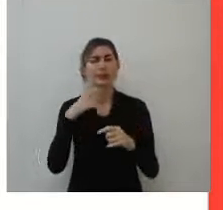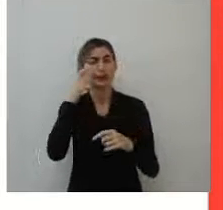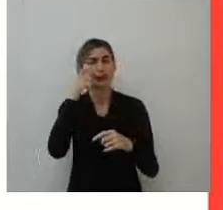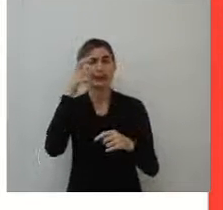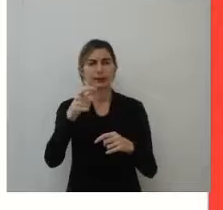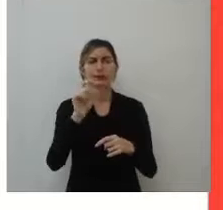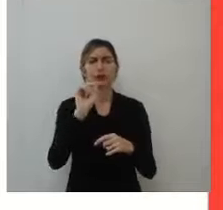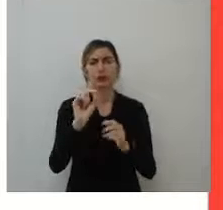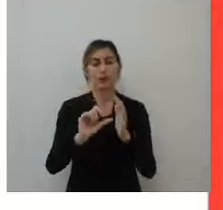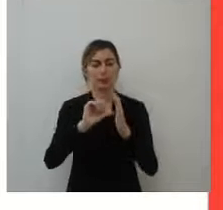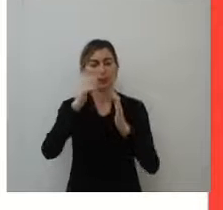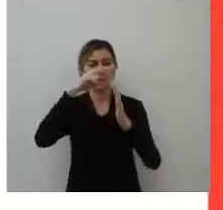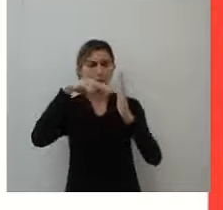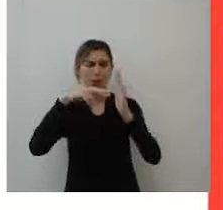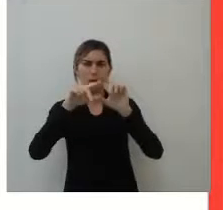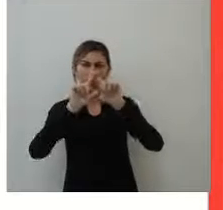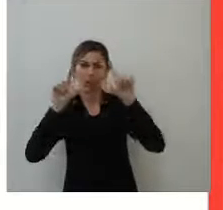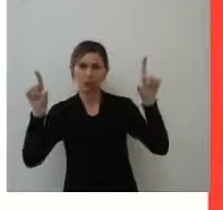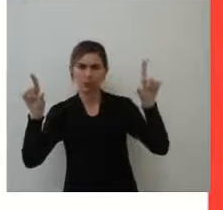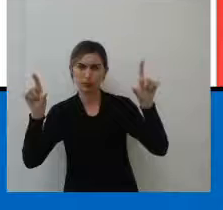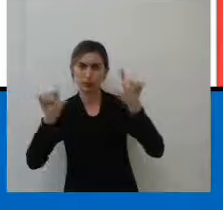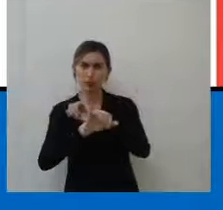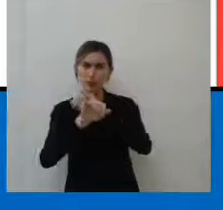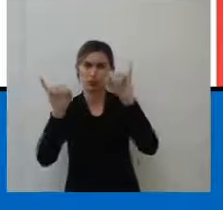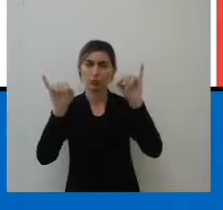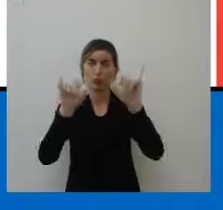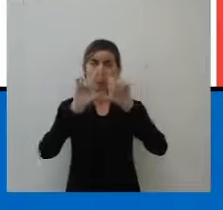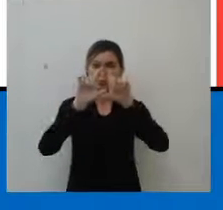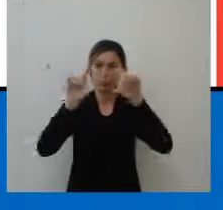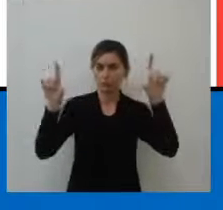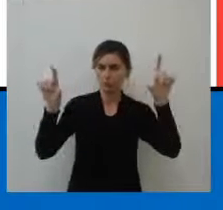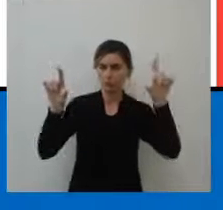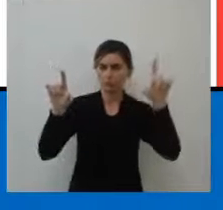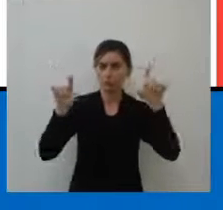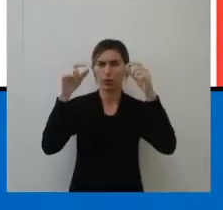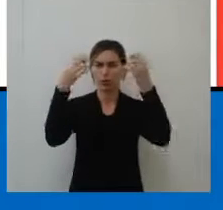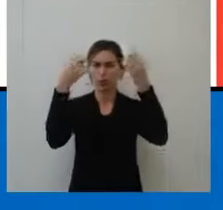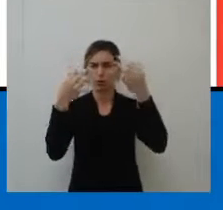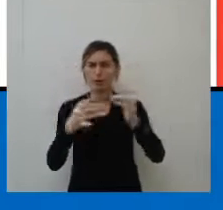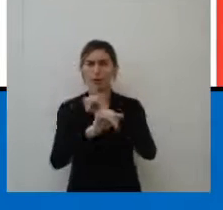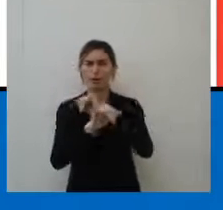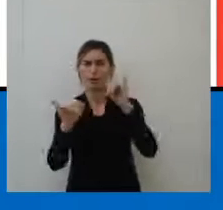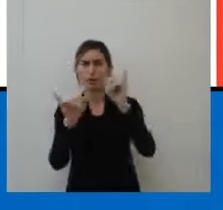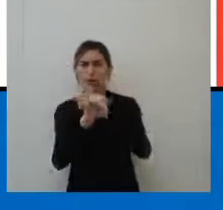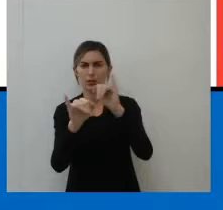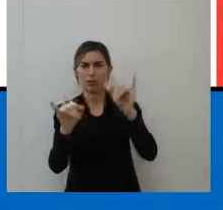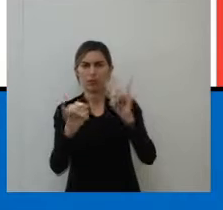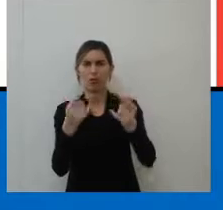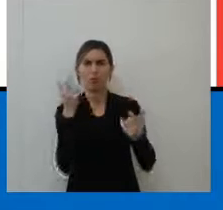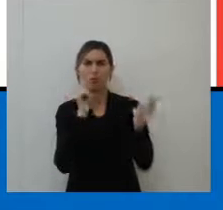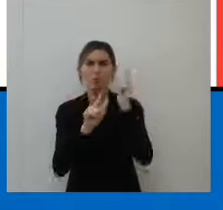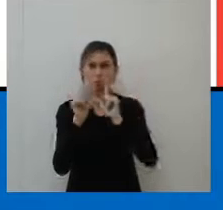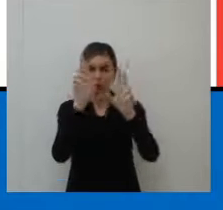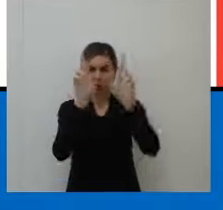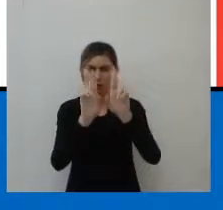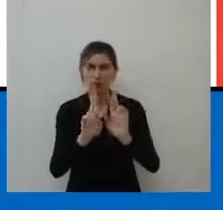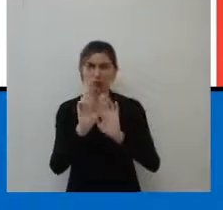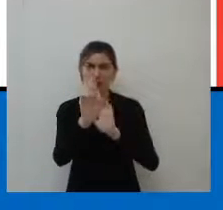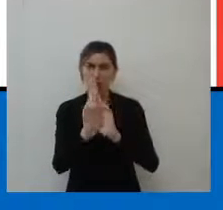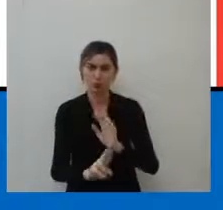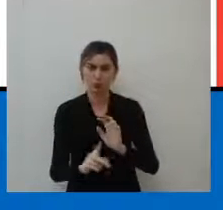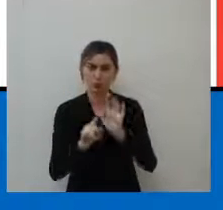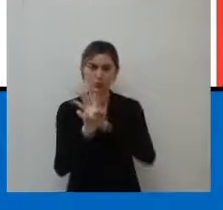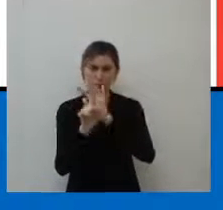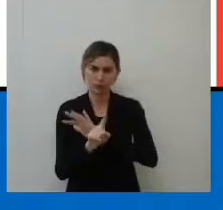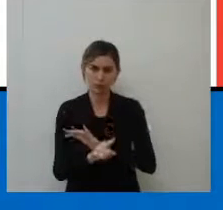interessante que você primeiro leia o enunciado, porque no enunciado que vão estar as informações que você vai conseguir responder a pergunta, tá?